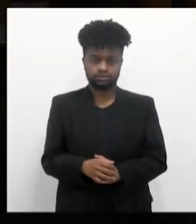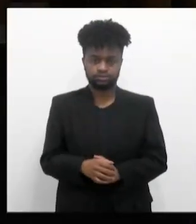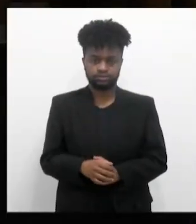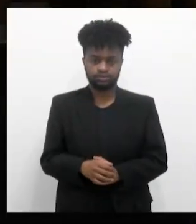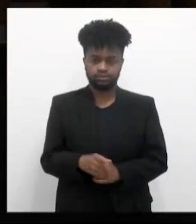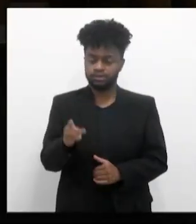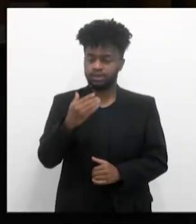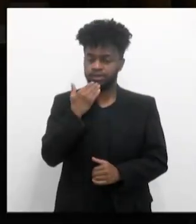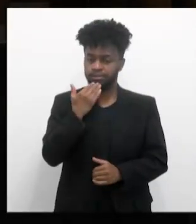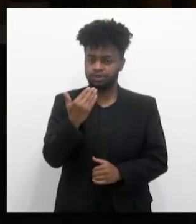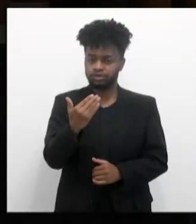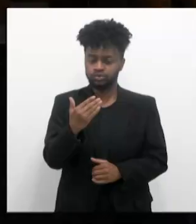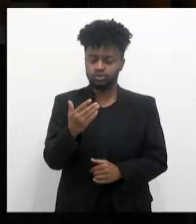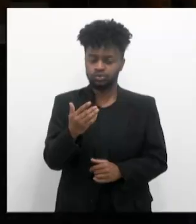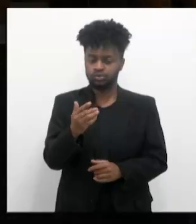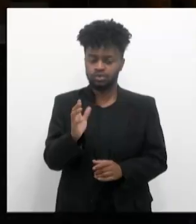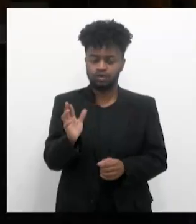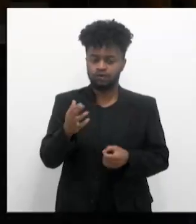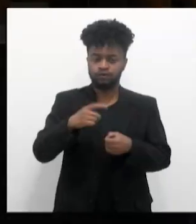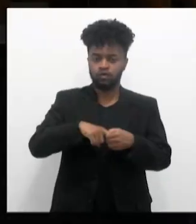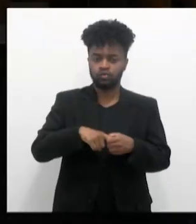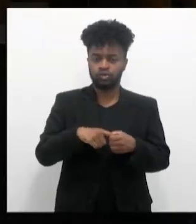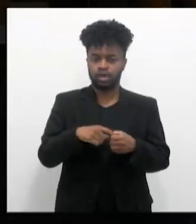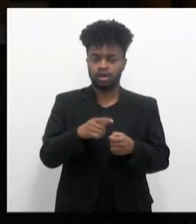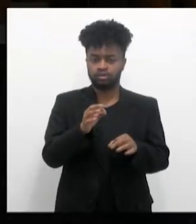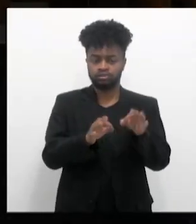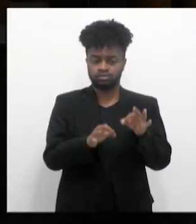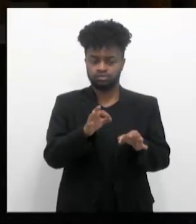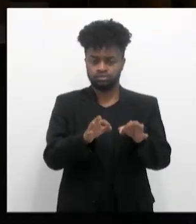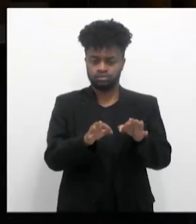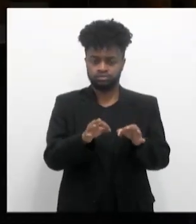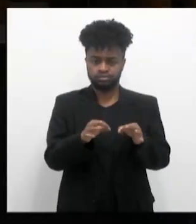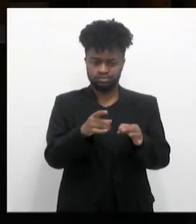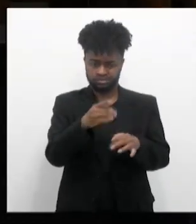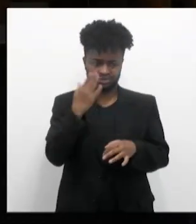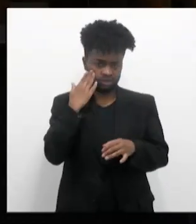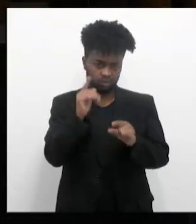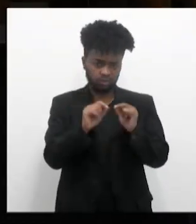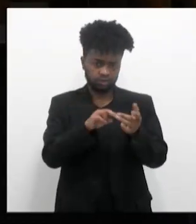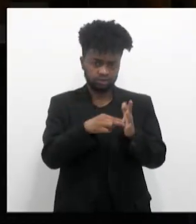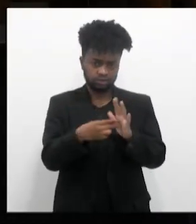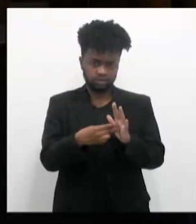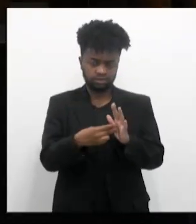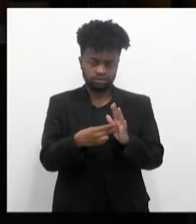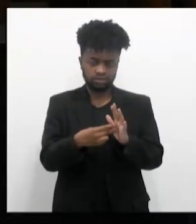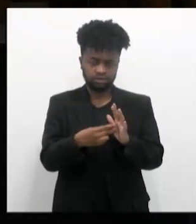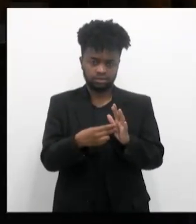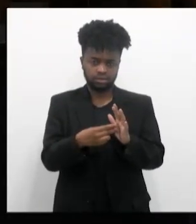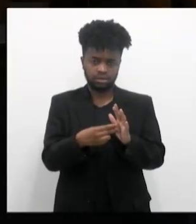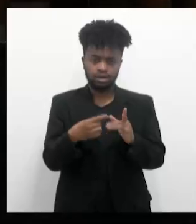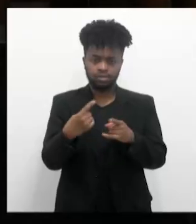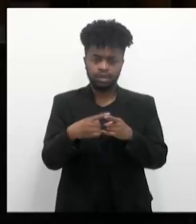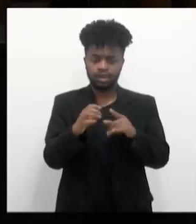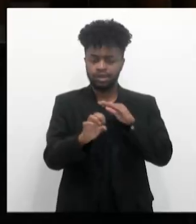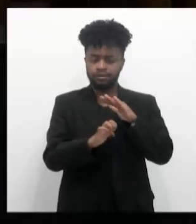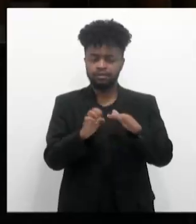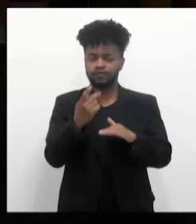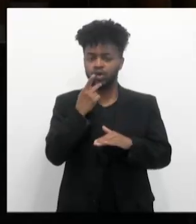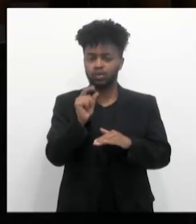pediu recuperação judicial. O senhor sabe o que é recuperação judicial? É a empresa chegar,